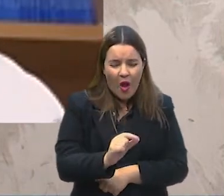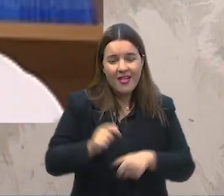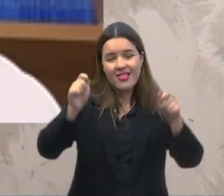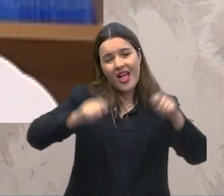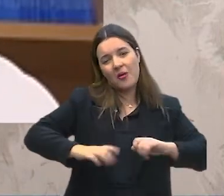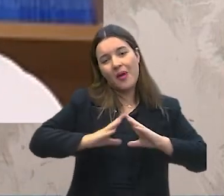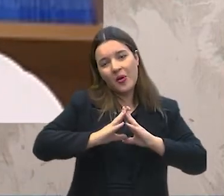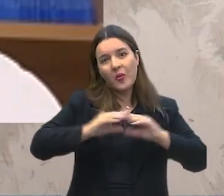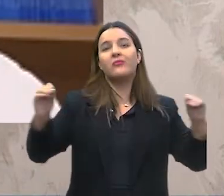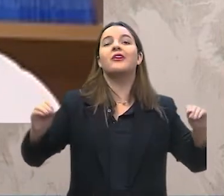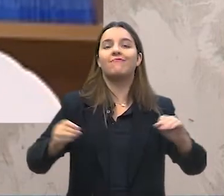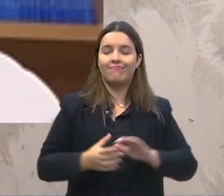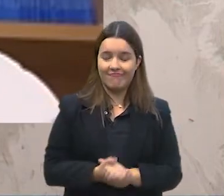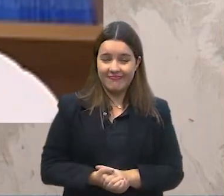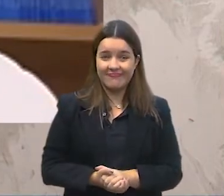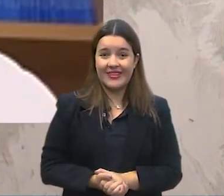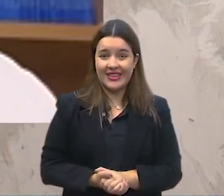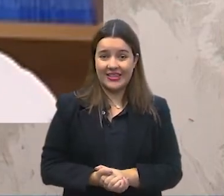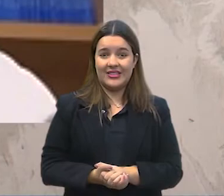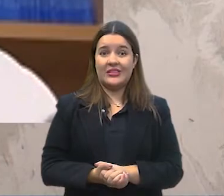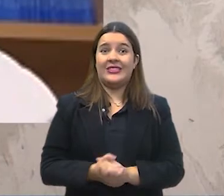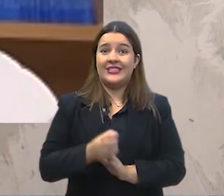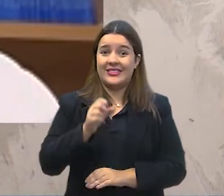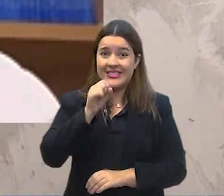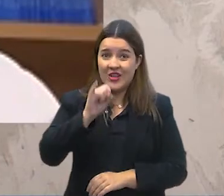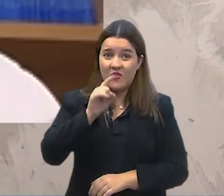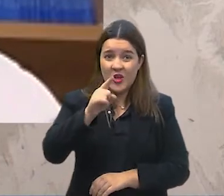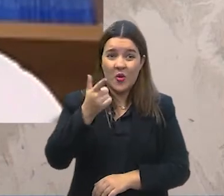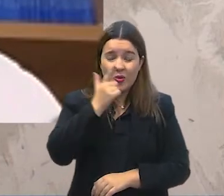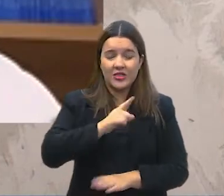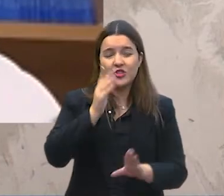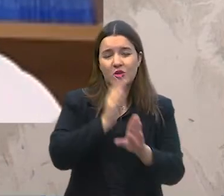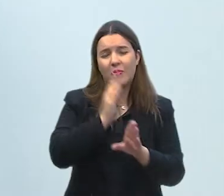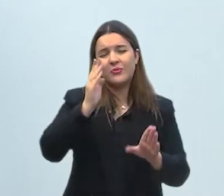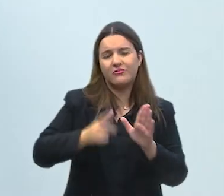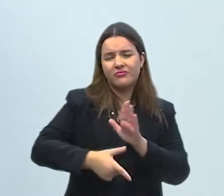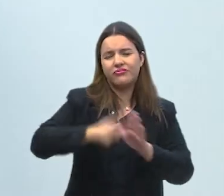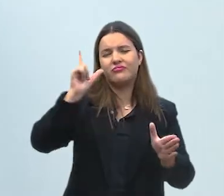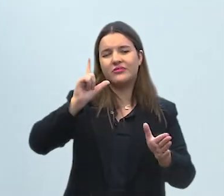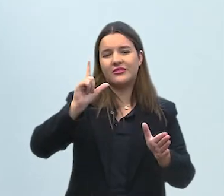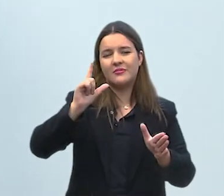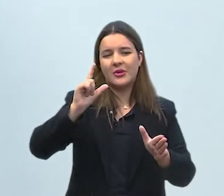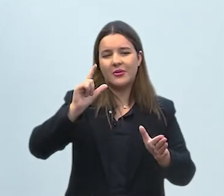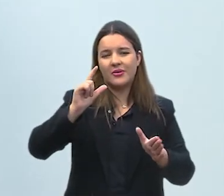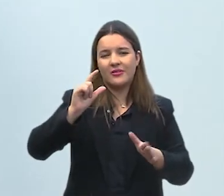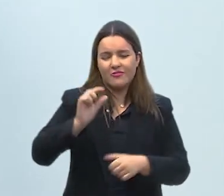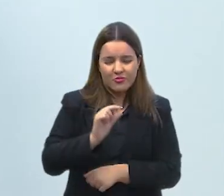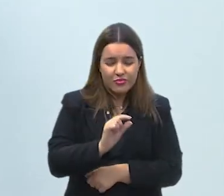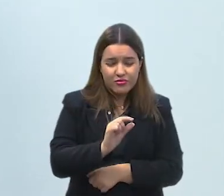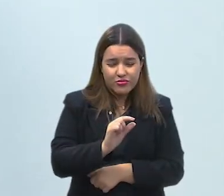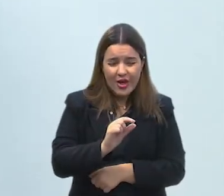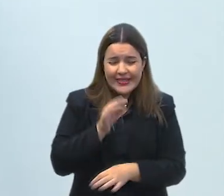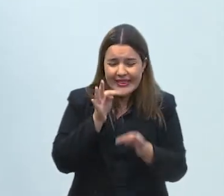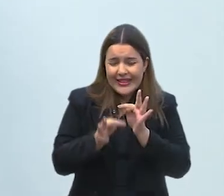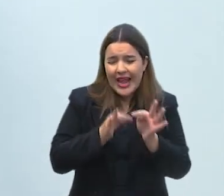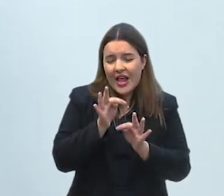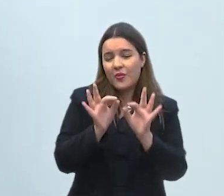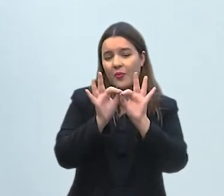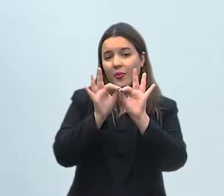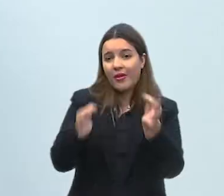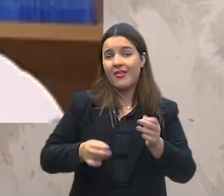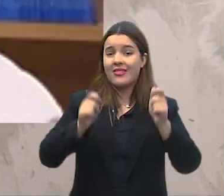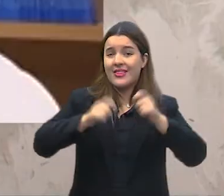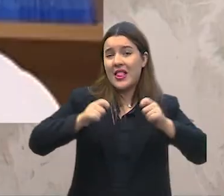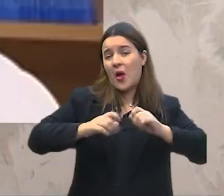curável, tá? E quando você faz o diagnóstico precocemente, às vezes uma pequeníssima intervenção, você